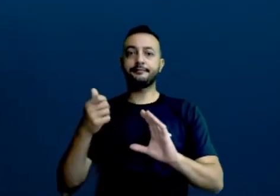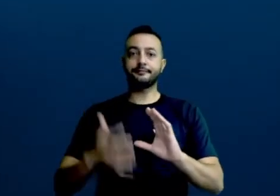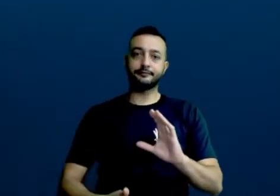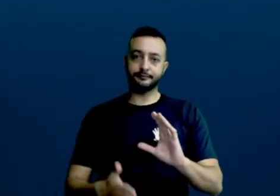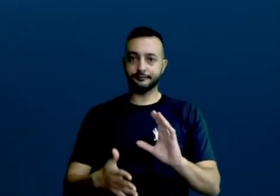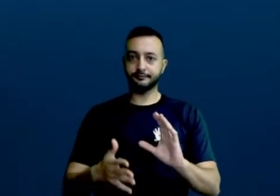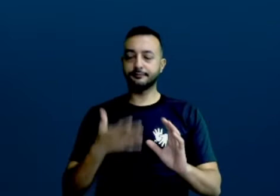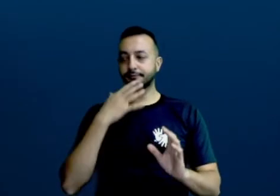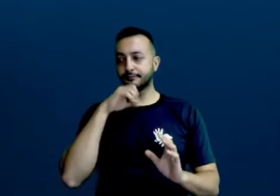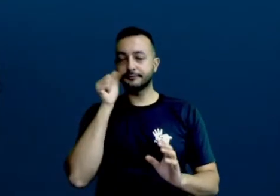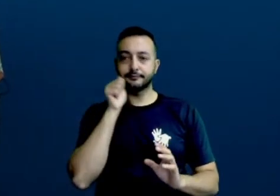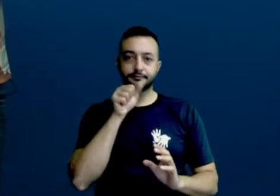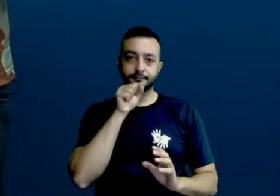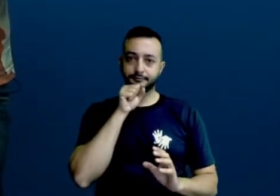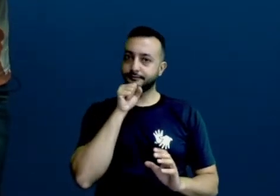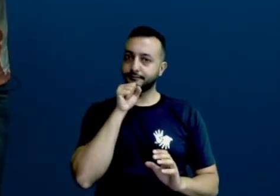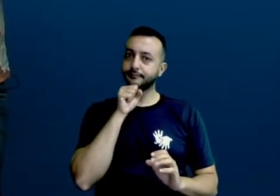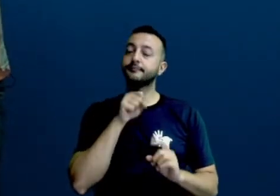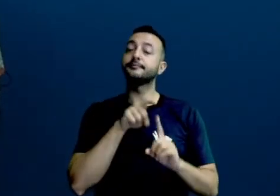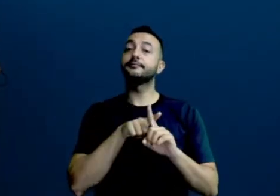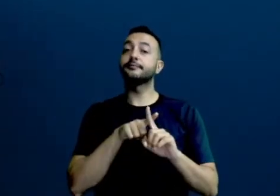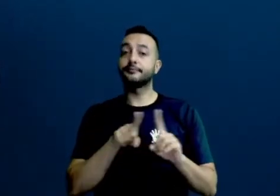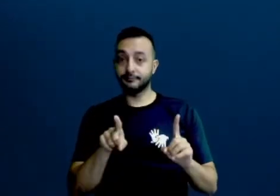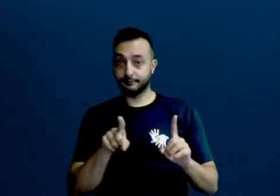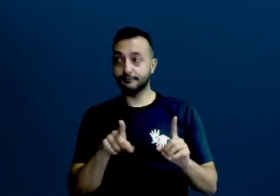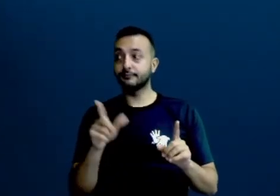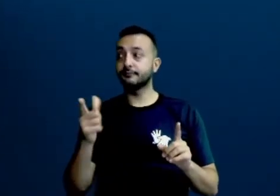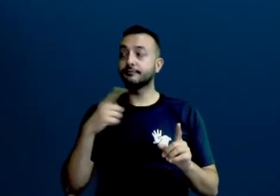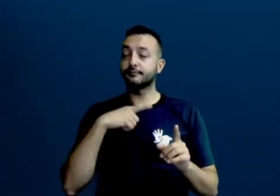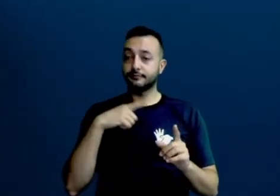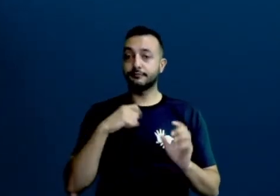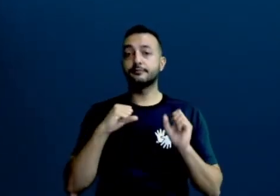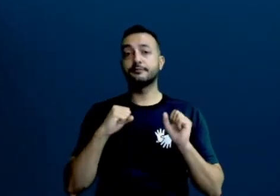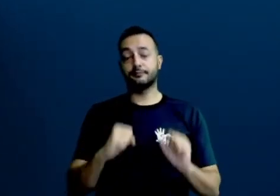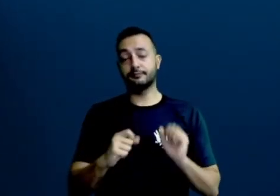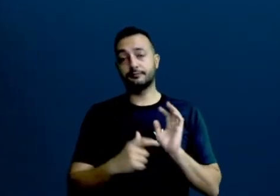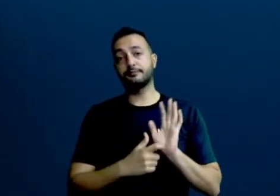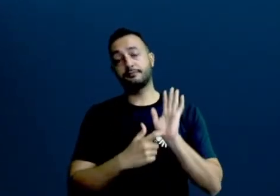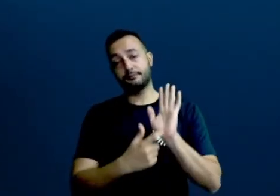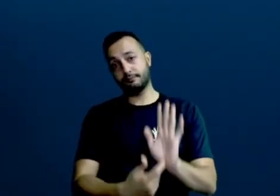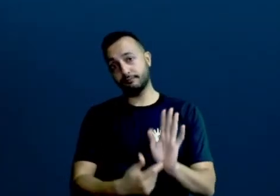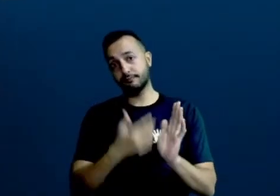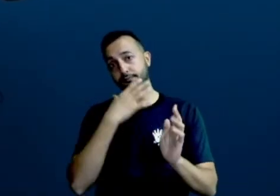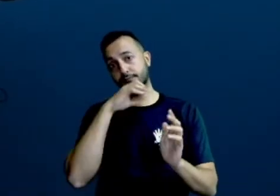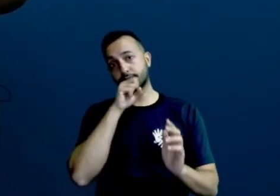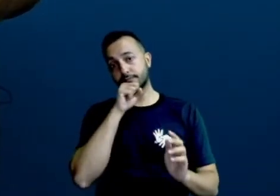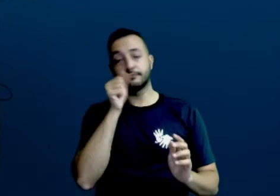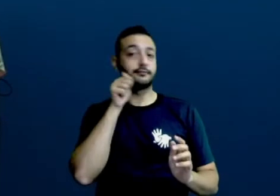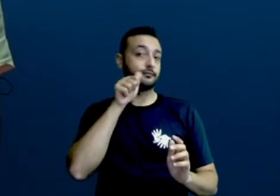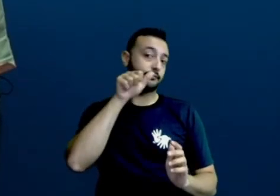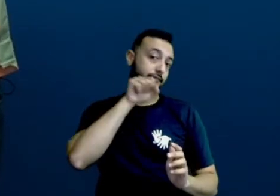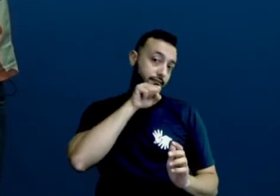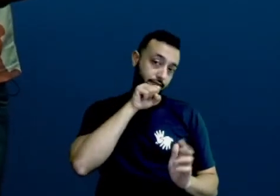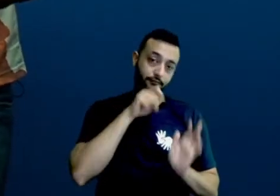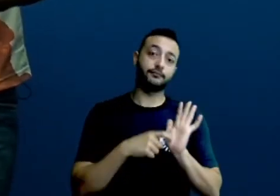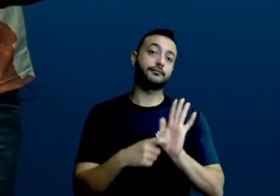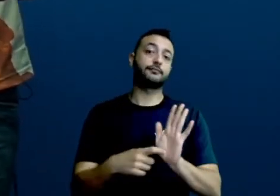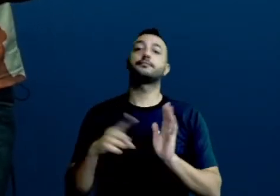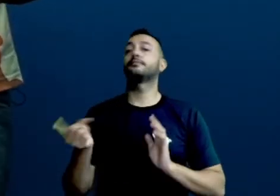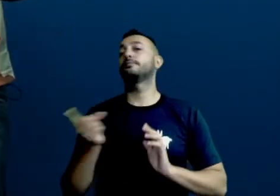apenas do pai e da mãe mas de repente a gente pode apresentar alguma característica que o nosso pai a nossa mãe não